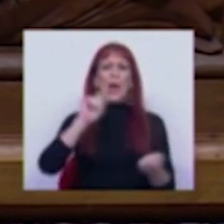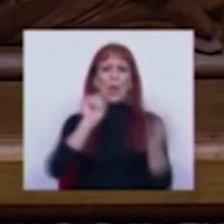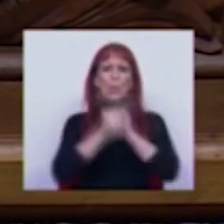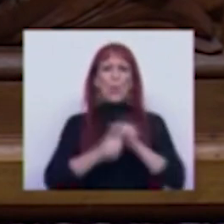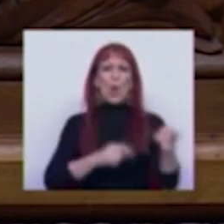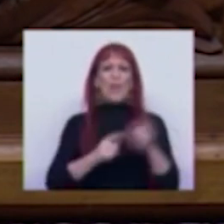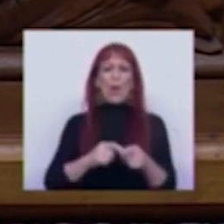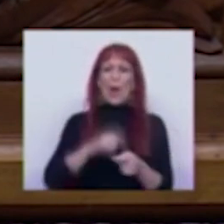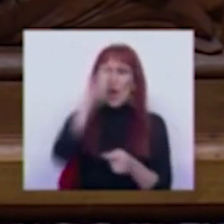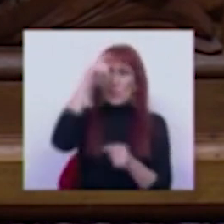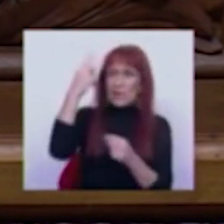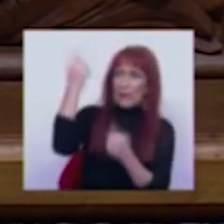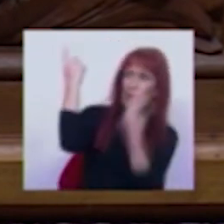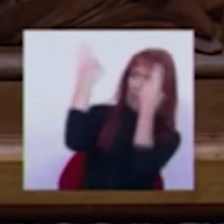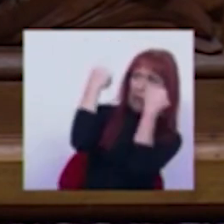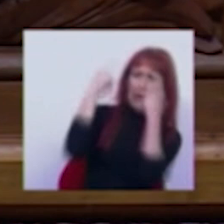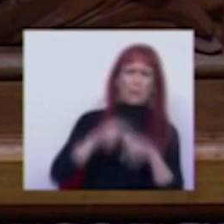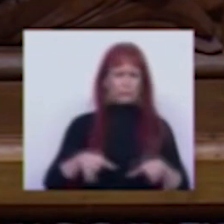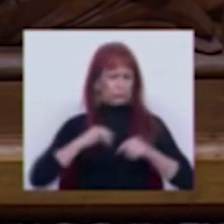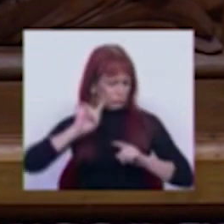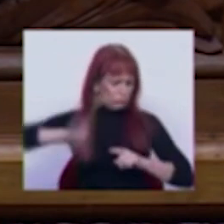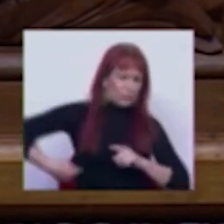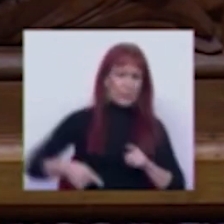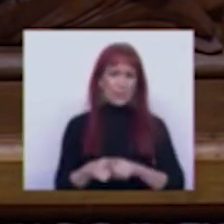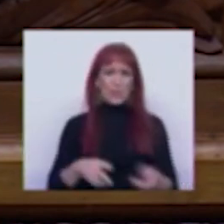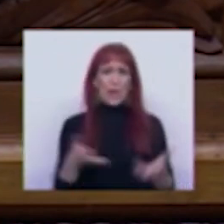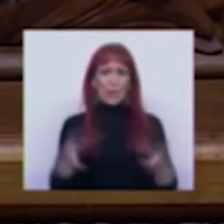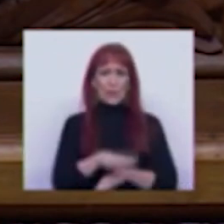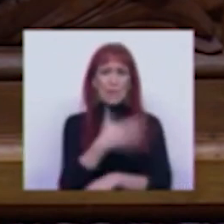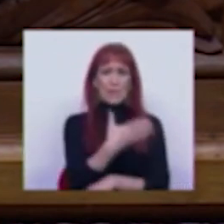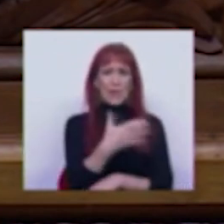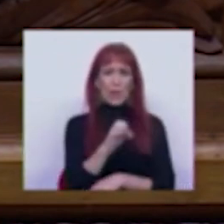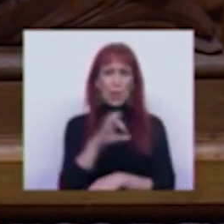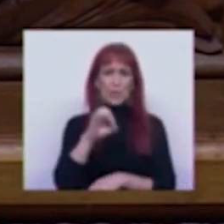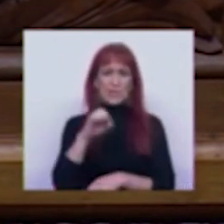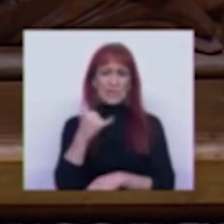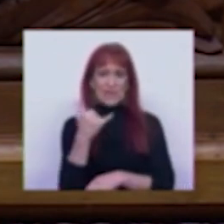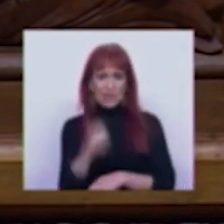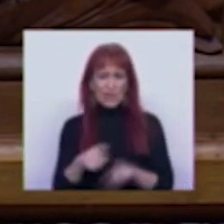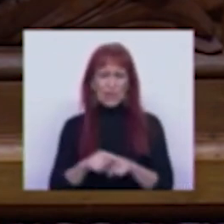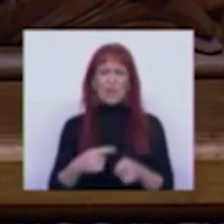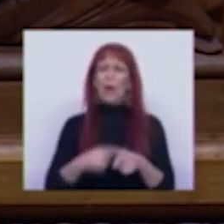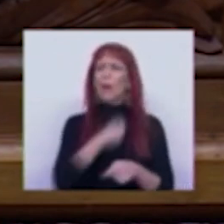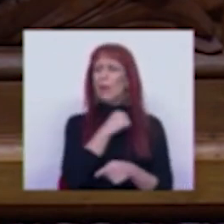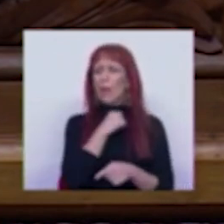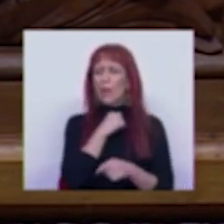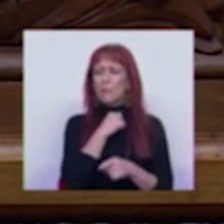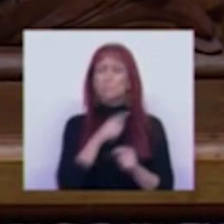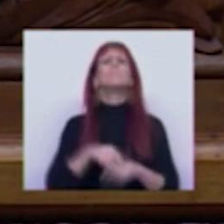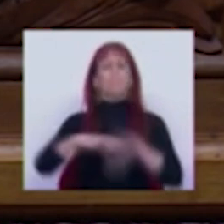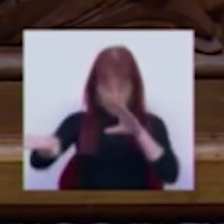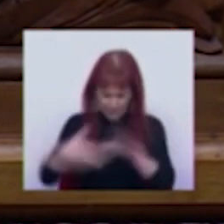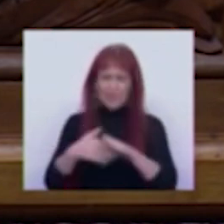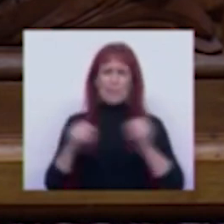à autoridade pelo inconformismo da Revolução Liberal de 1820. Mudar o desinteresse e a apatia pela